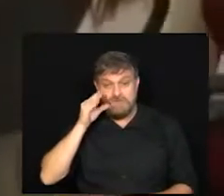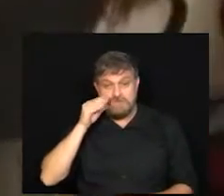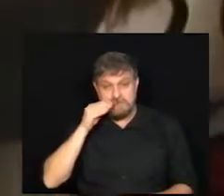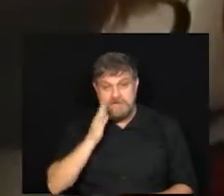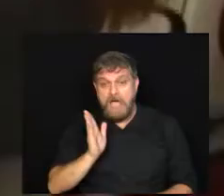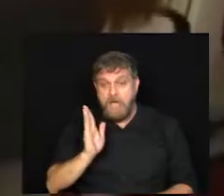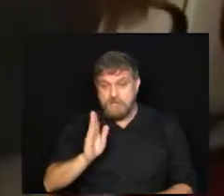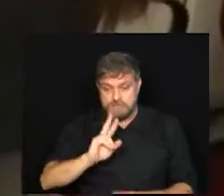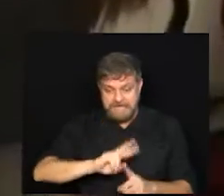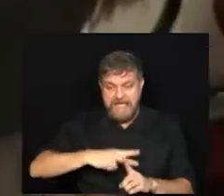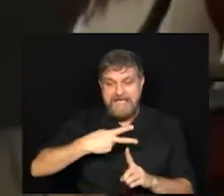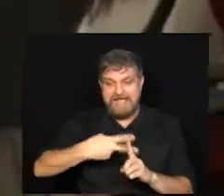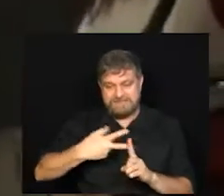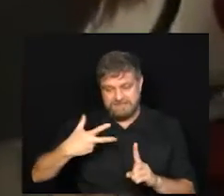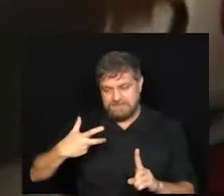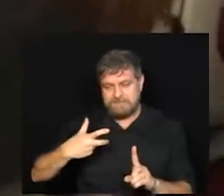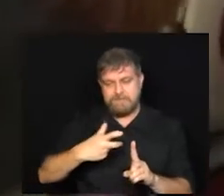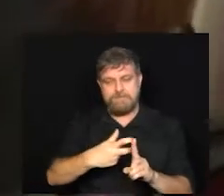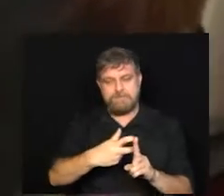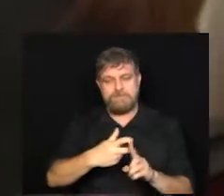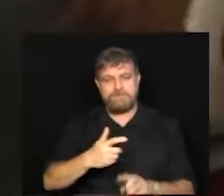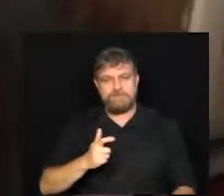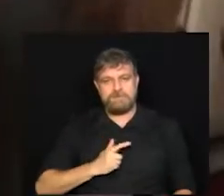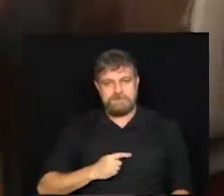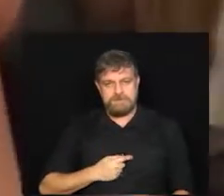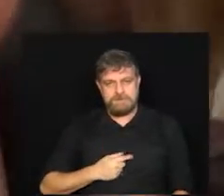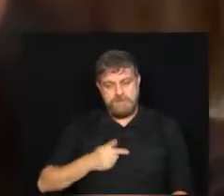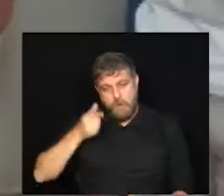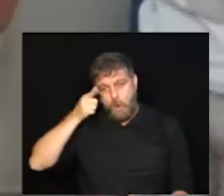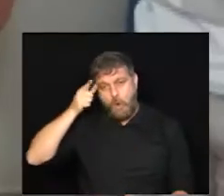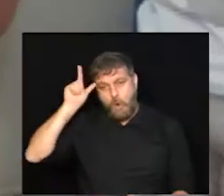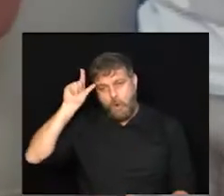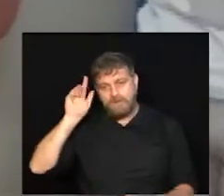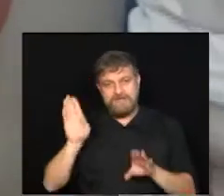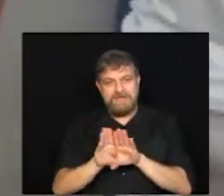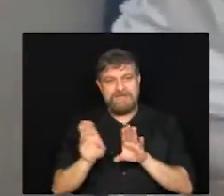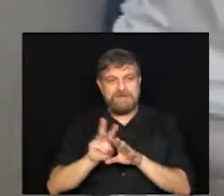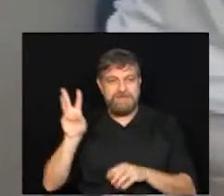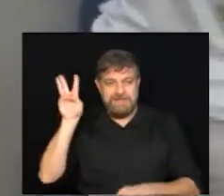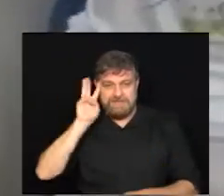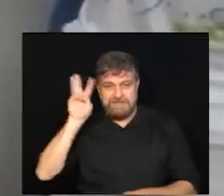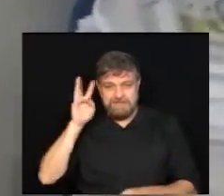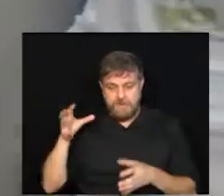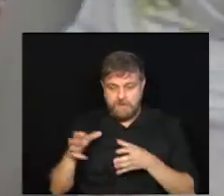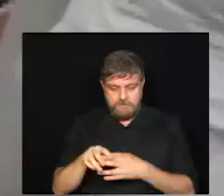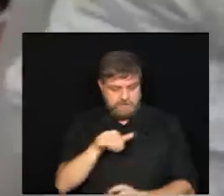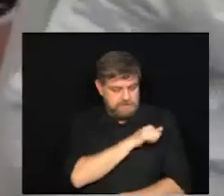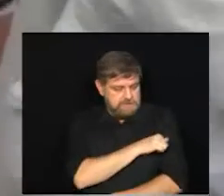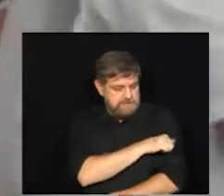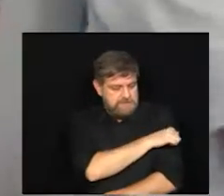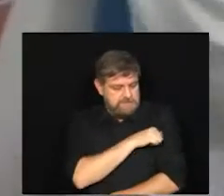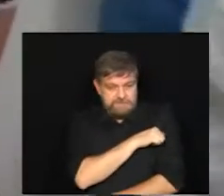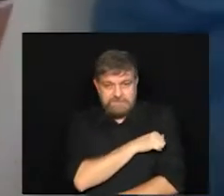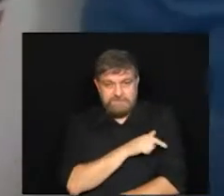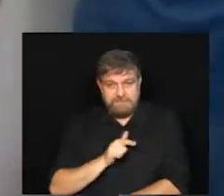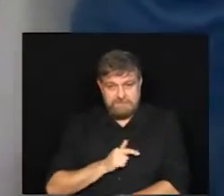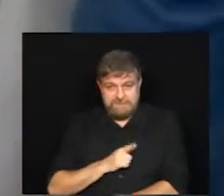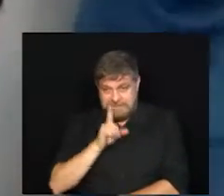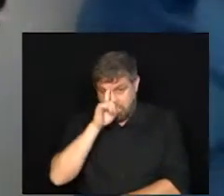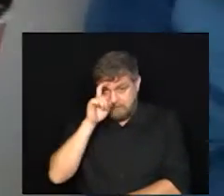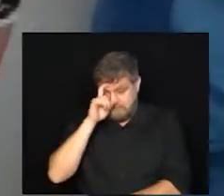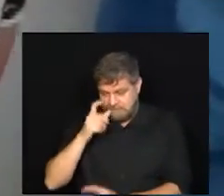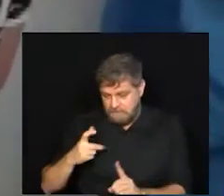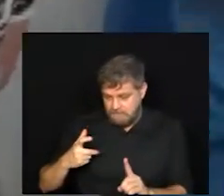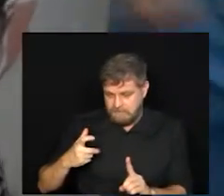né? Ontem e também na última terça-feira foi aplicada pelas enfermeiras da Comissão de Controle de Infecção